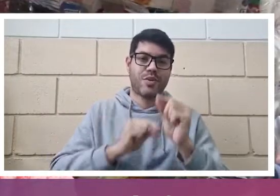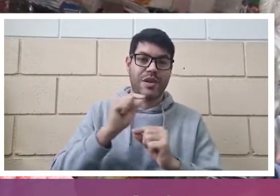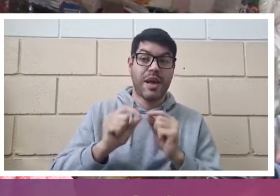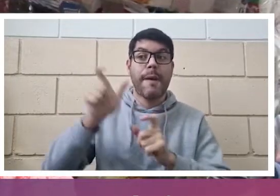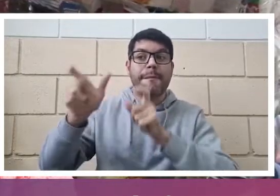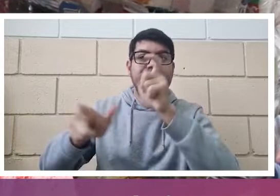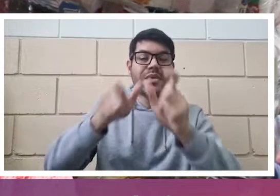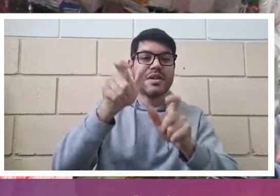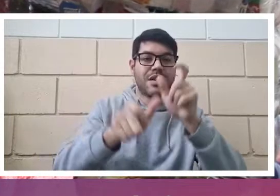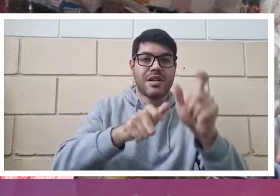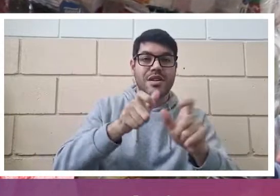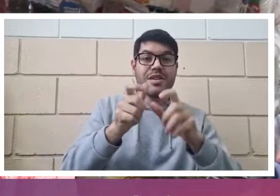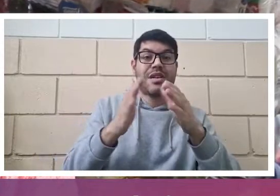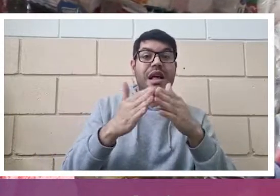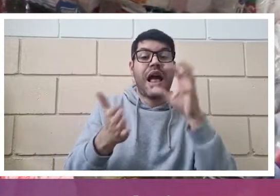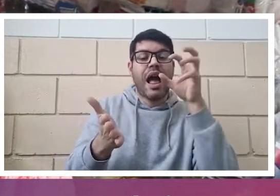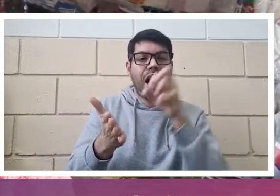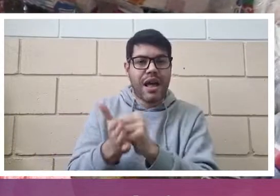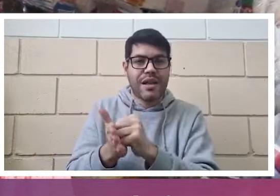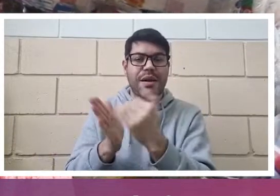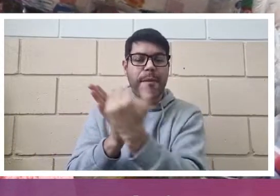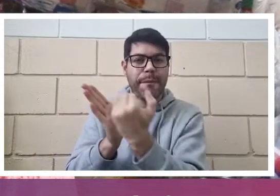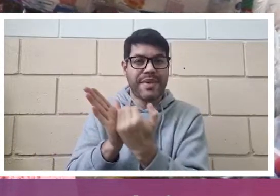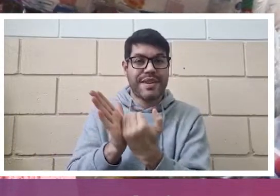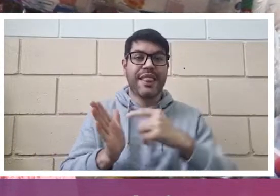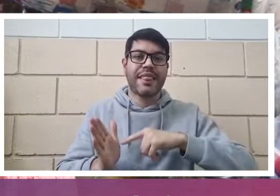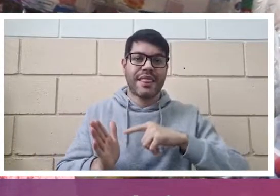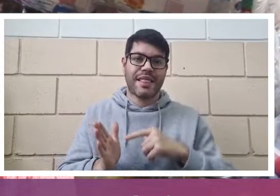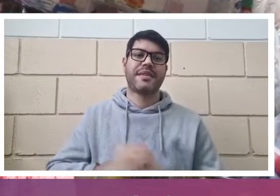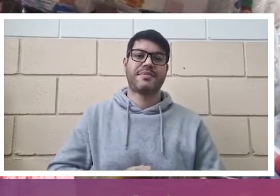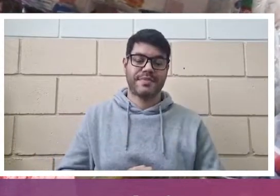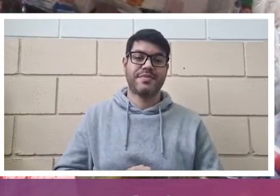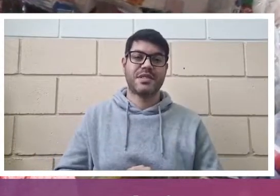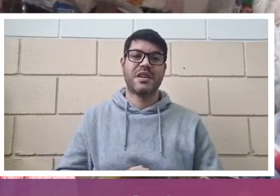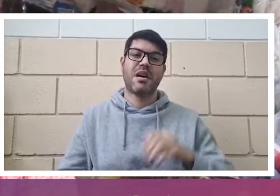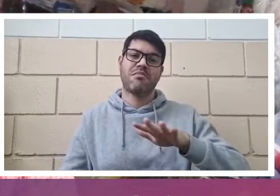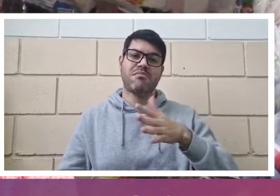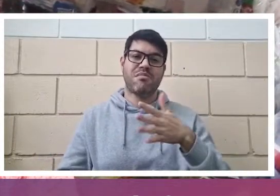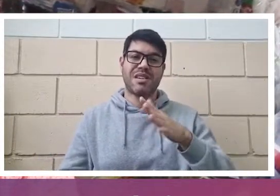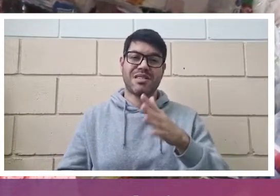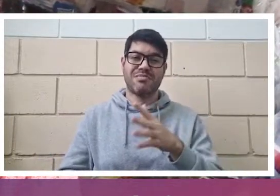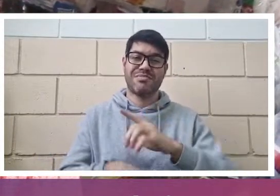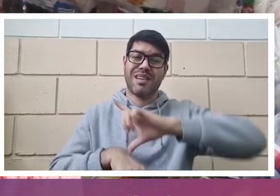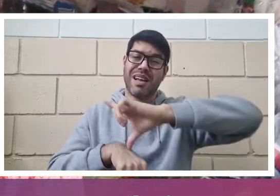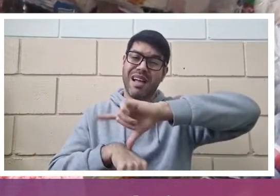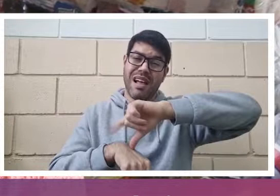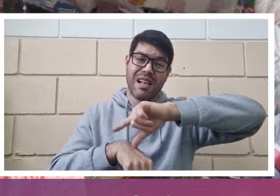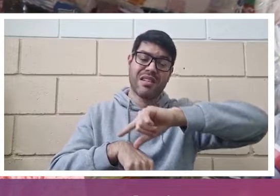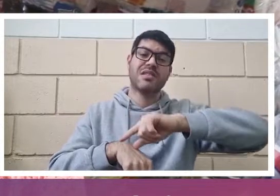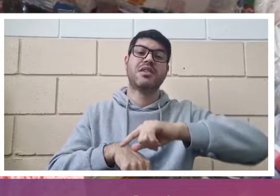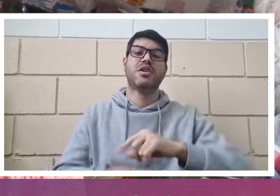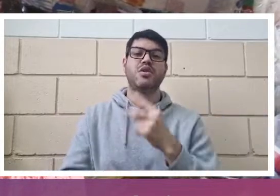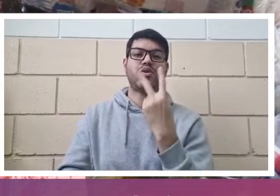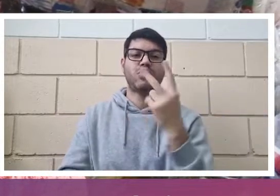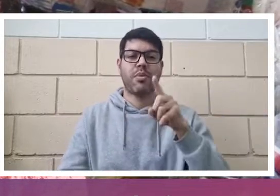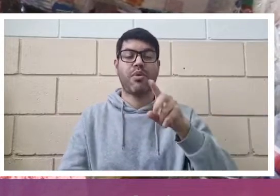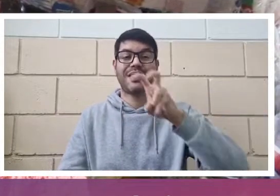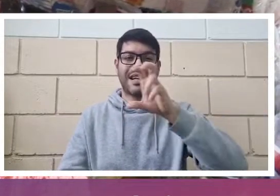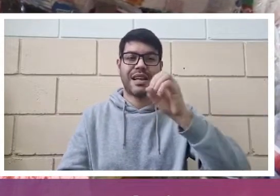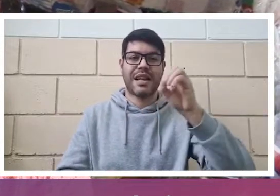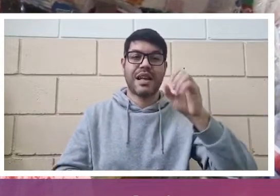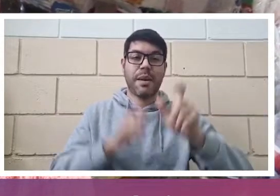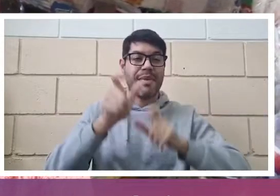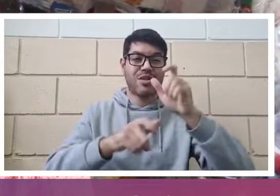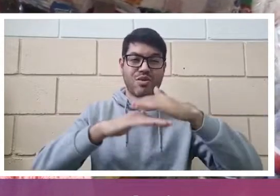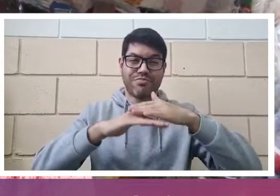A gente tem uma média de atraso de cestas, mais ou menos umas 2.500 pessoas. Então, as cestas que chegaram emergencialmente vai conseguir suprir essa